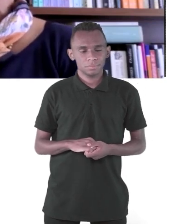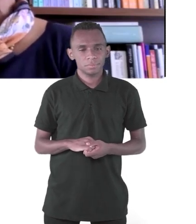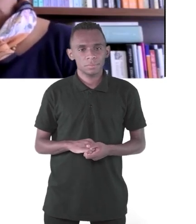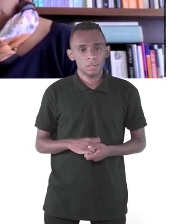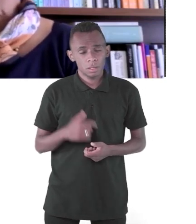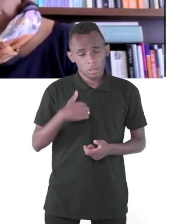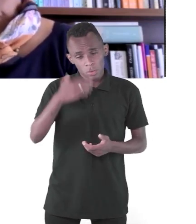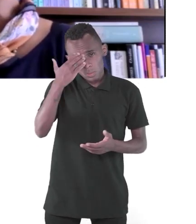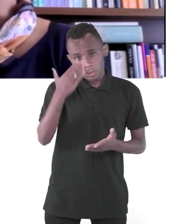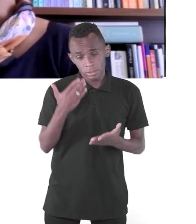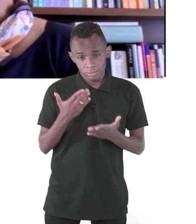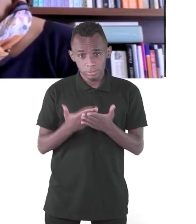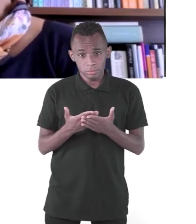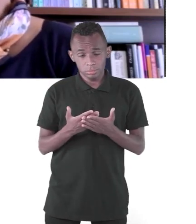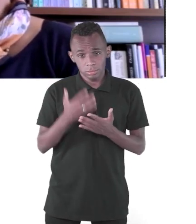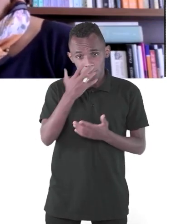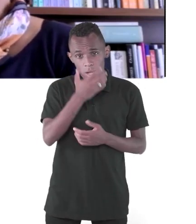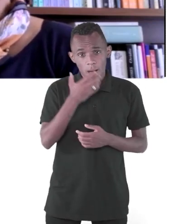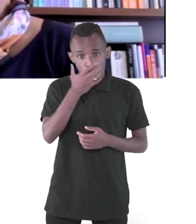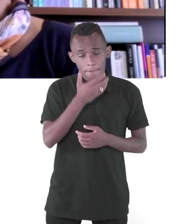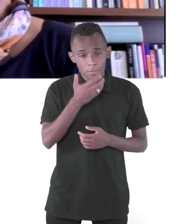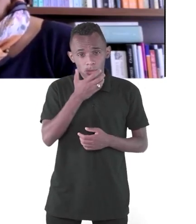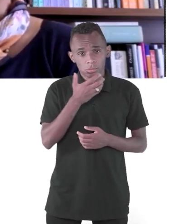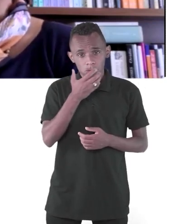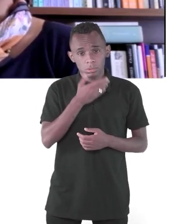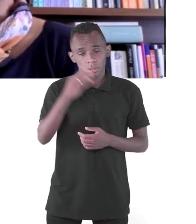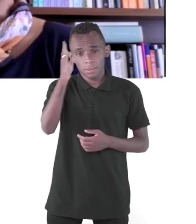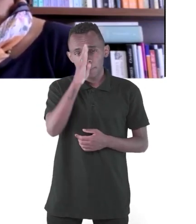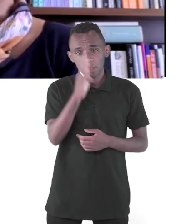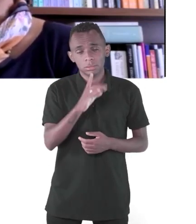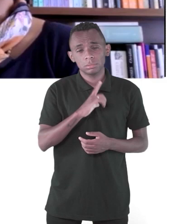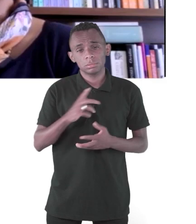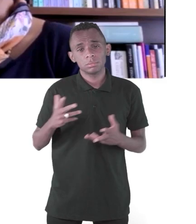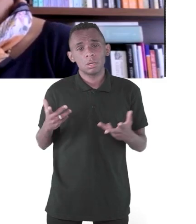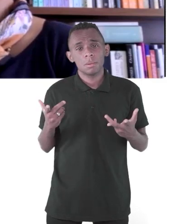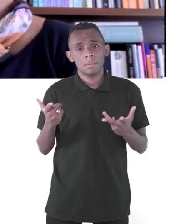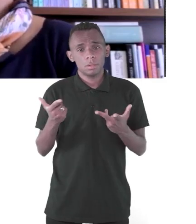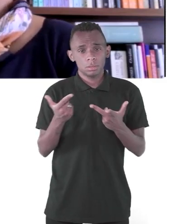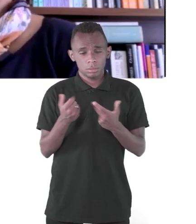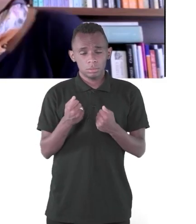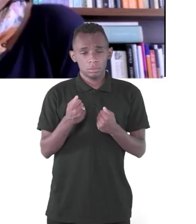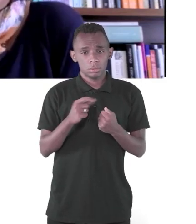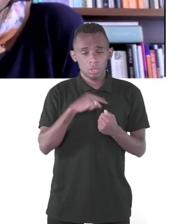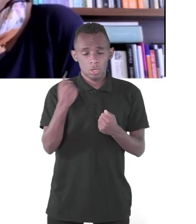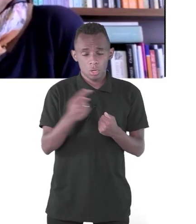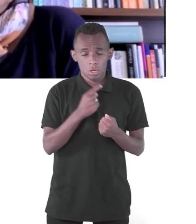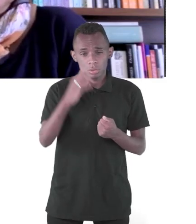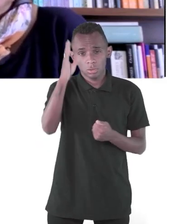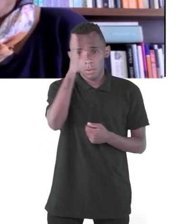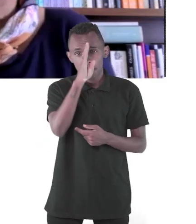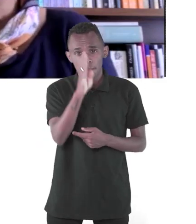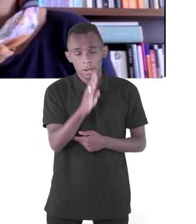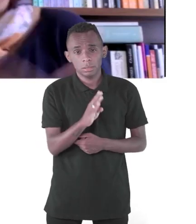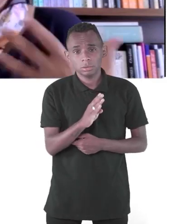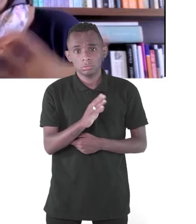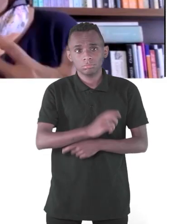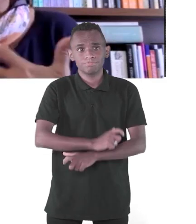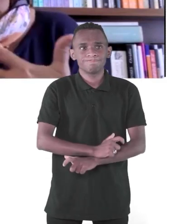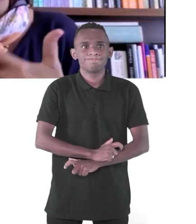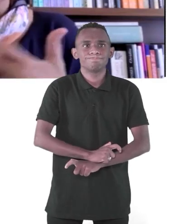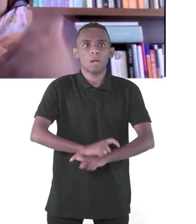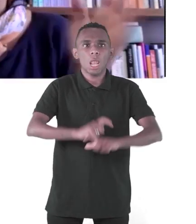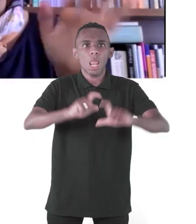a música brasileira, ela tem essa maravilha, né, que somos um país continental, Afonso, e